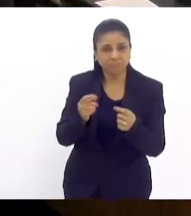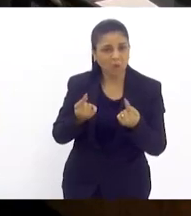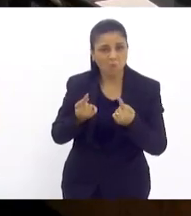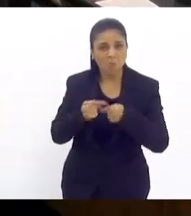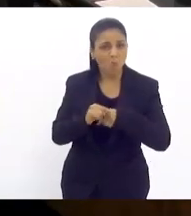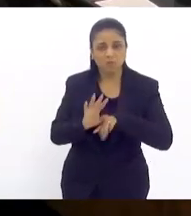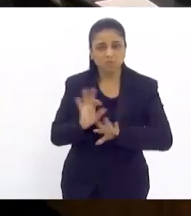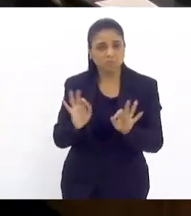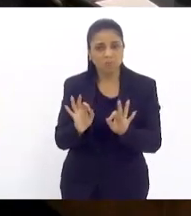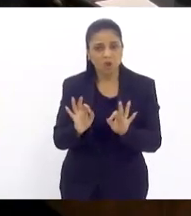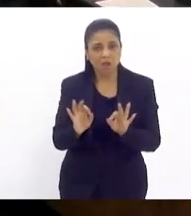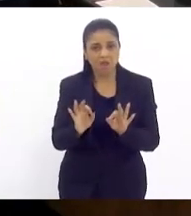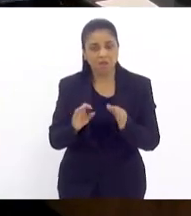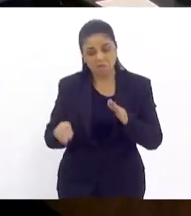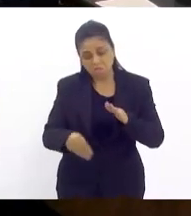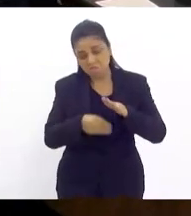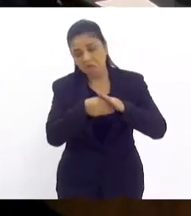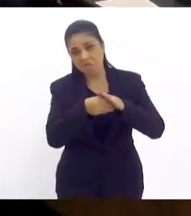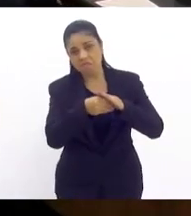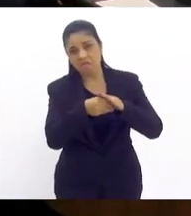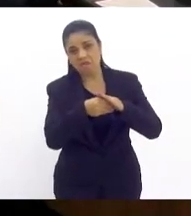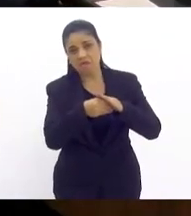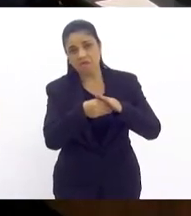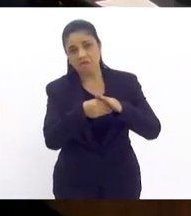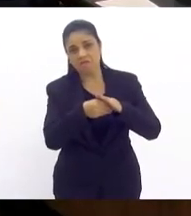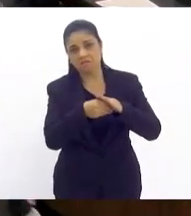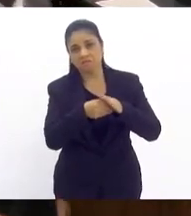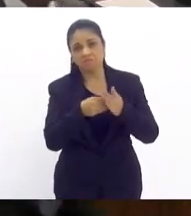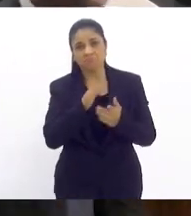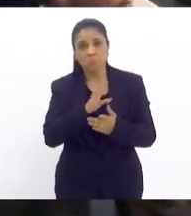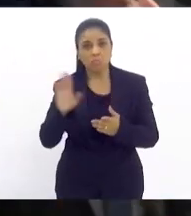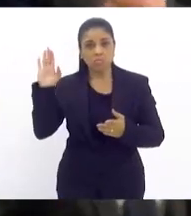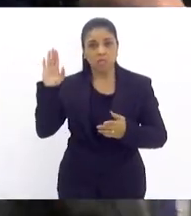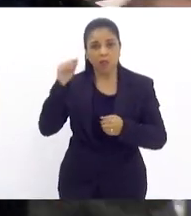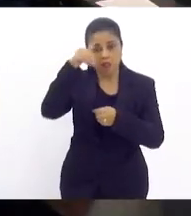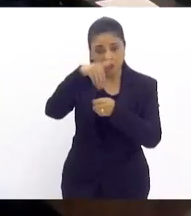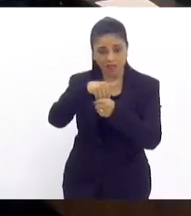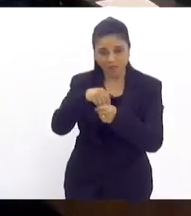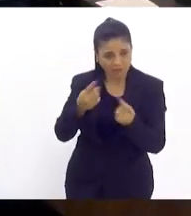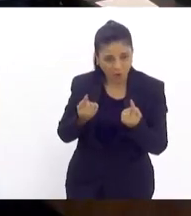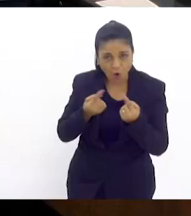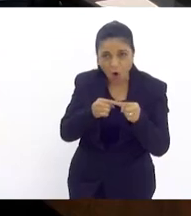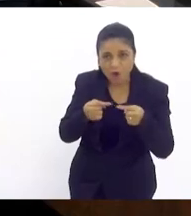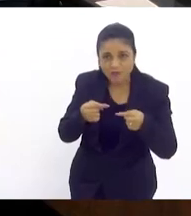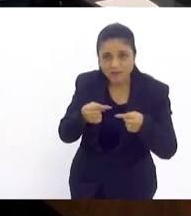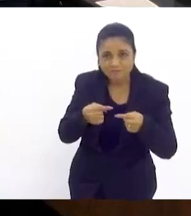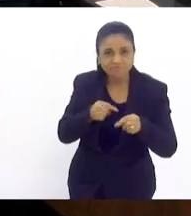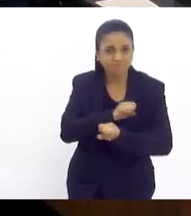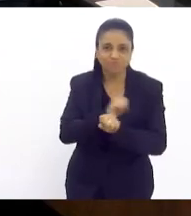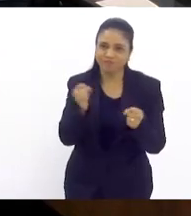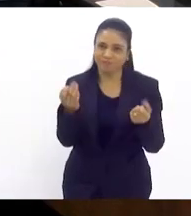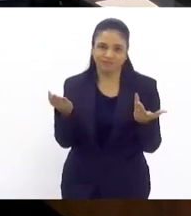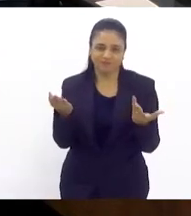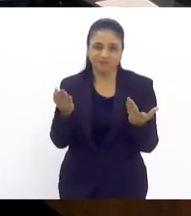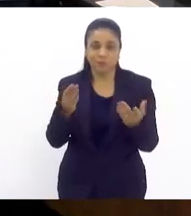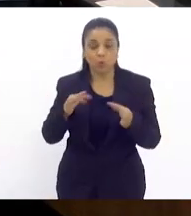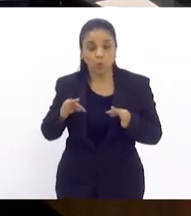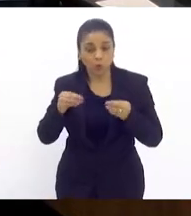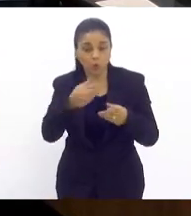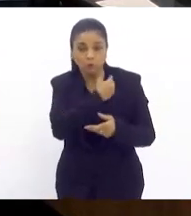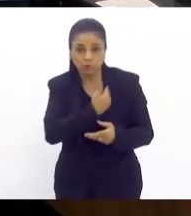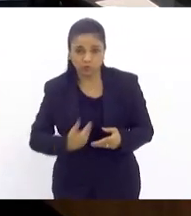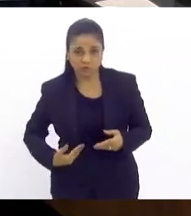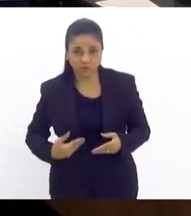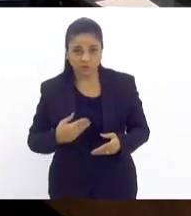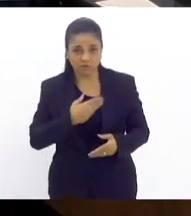executar uma emenda de acordo com o programa que você foi eleito ninguém que que acontecia os governos todos os